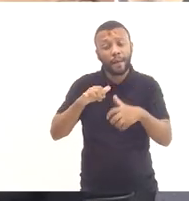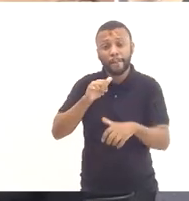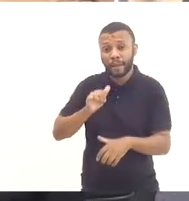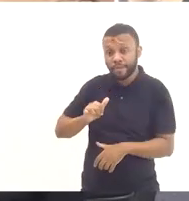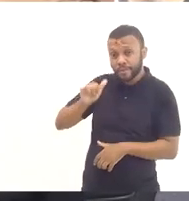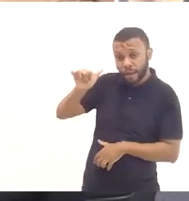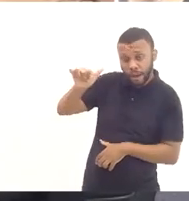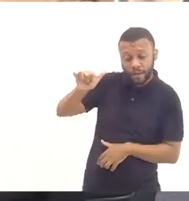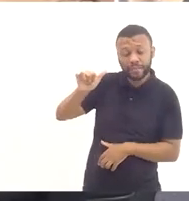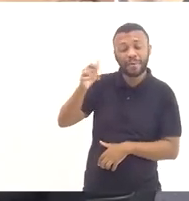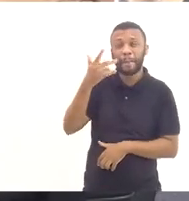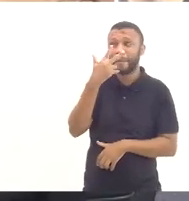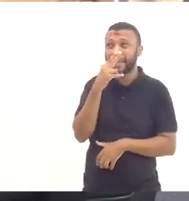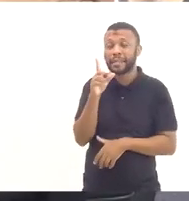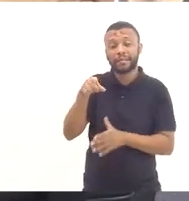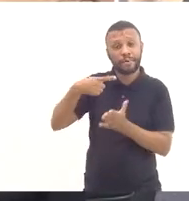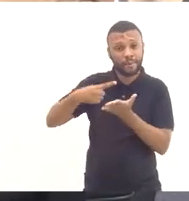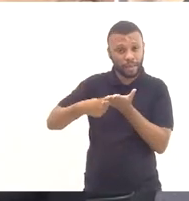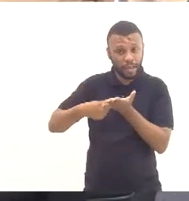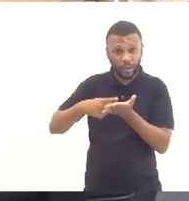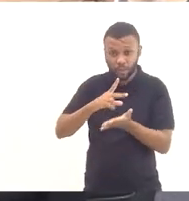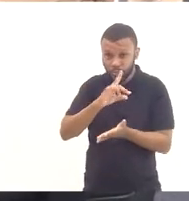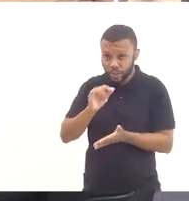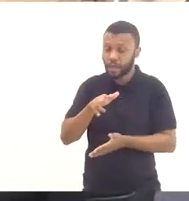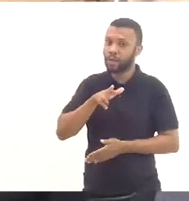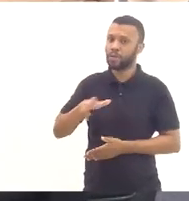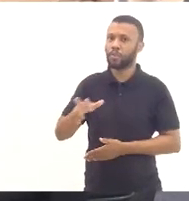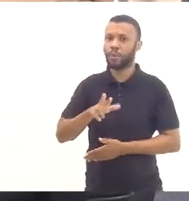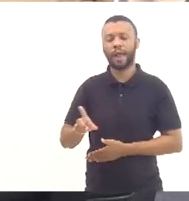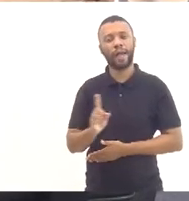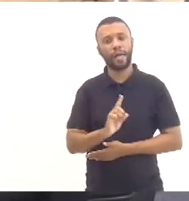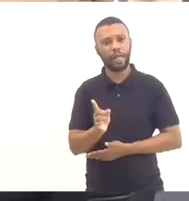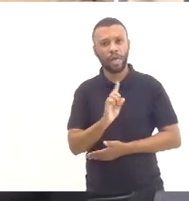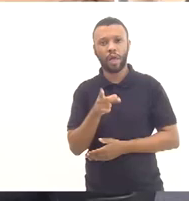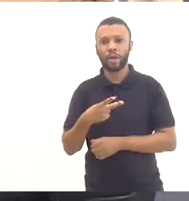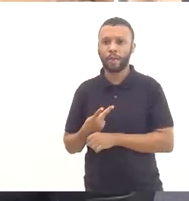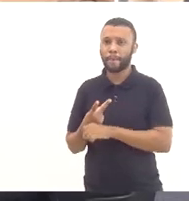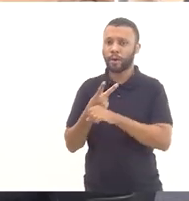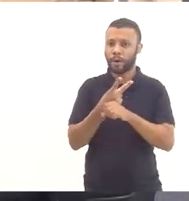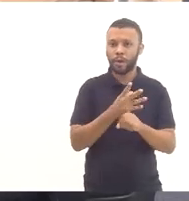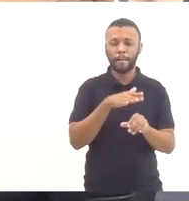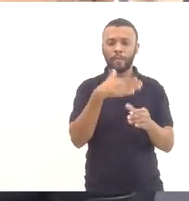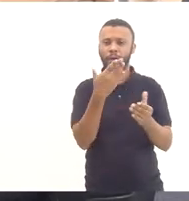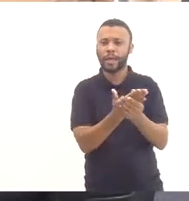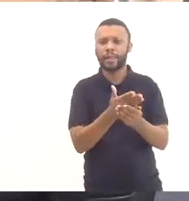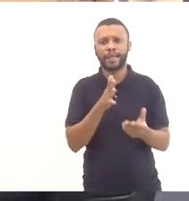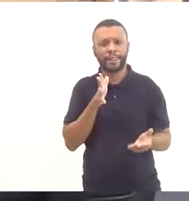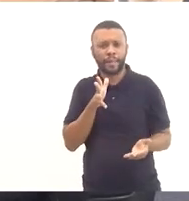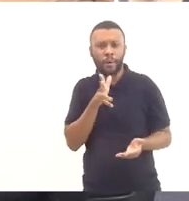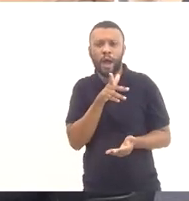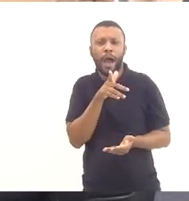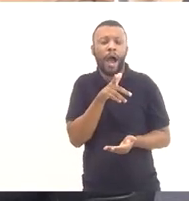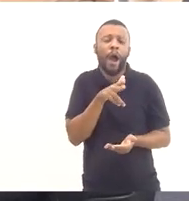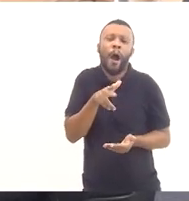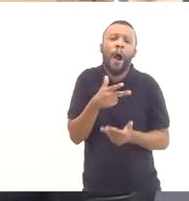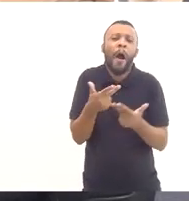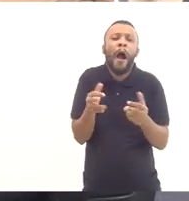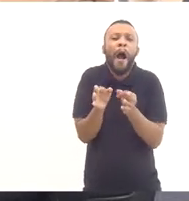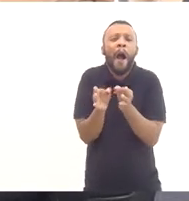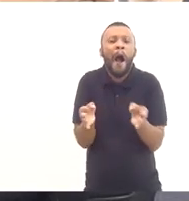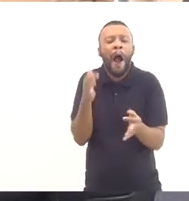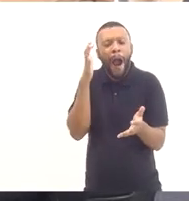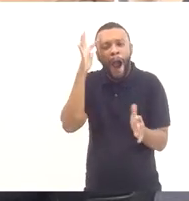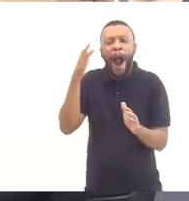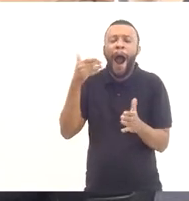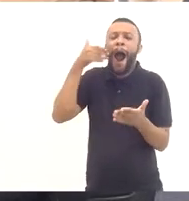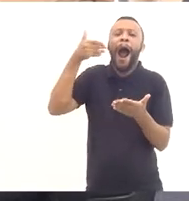enganada que já tem um certo tempo a uma minha viagem não era naquele dia né que eu procurasse e é um processo um pouco demorado não é uma coisa que se resolve na hora assim né